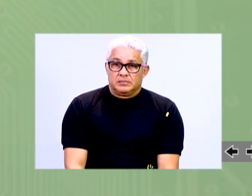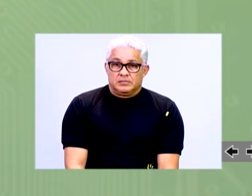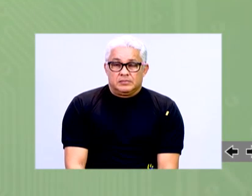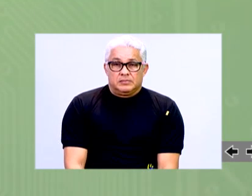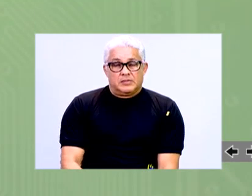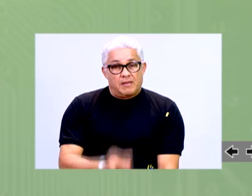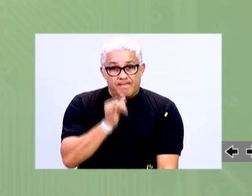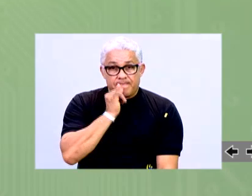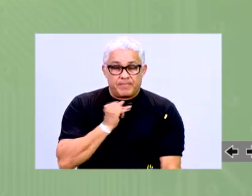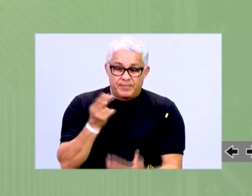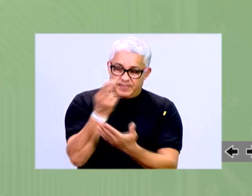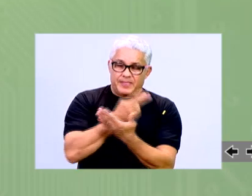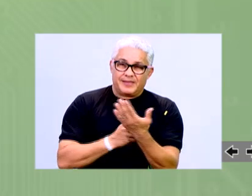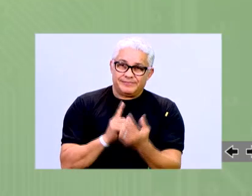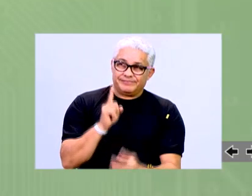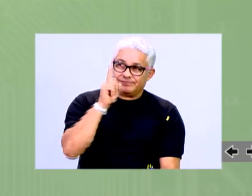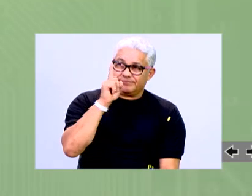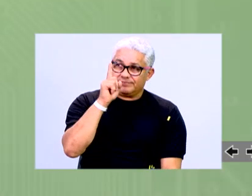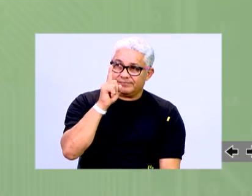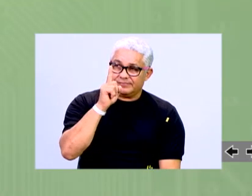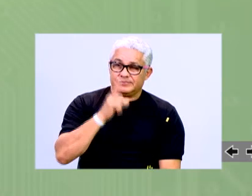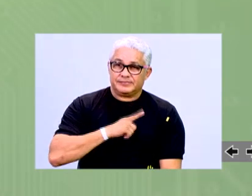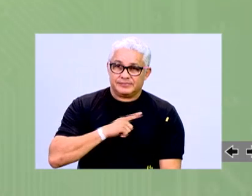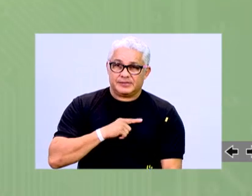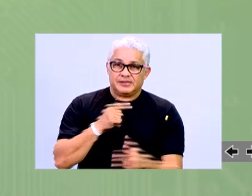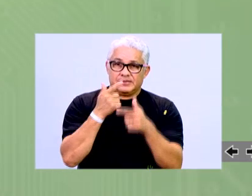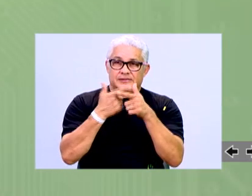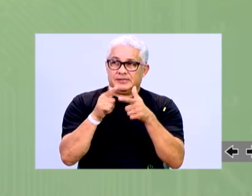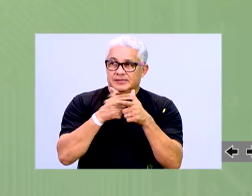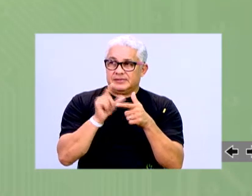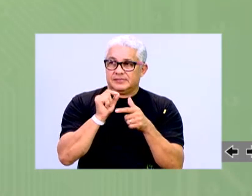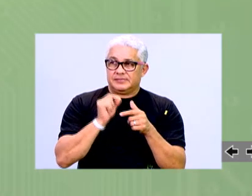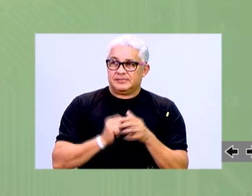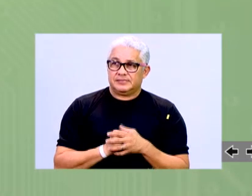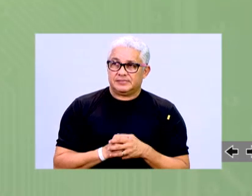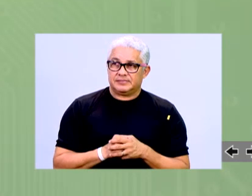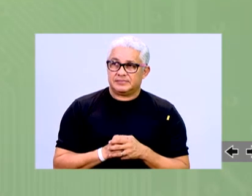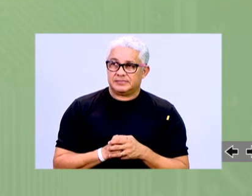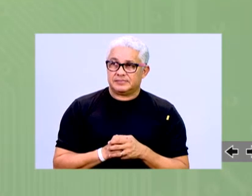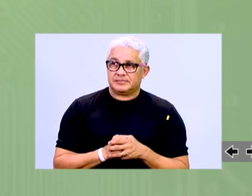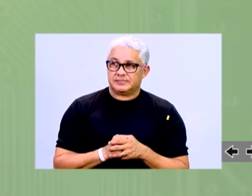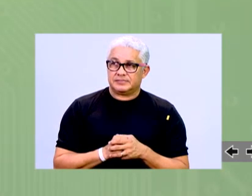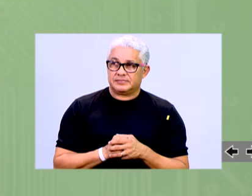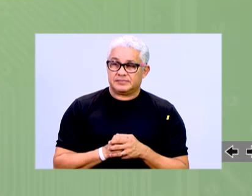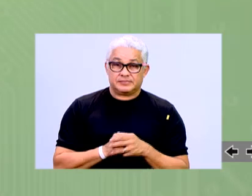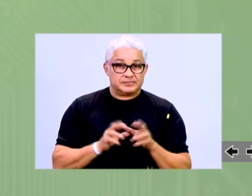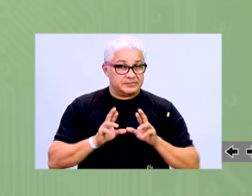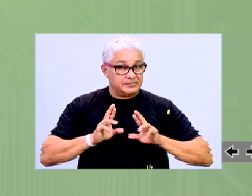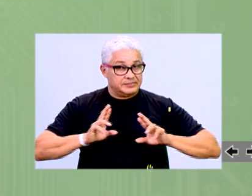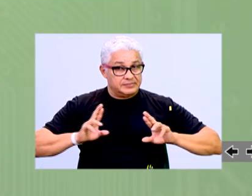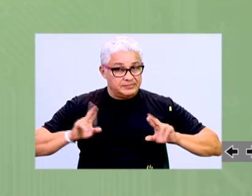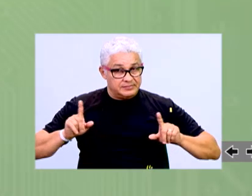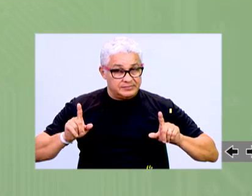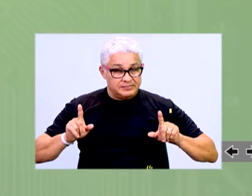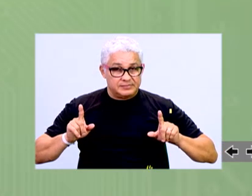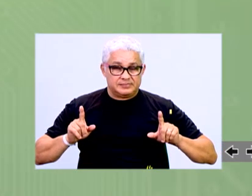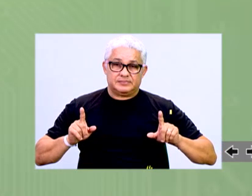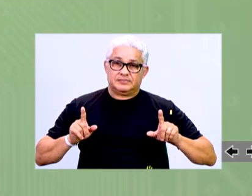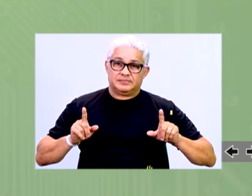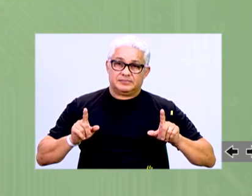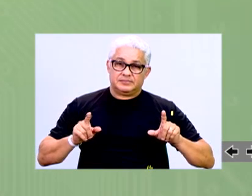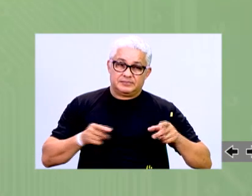Então temos aqui que o problema é exatamente o quê? Uma diferença entre uma